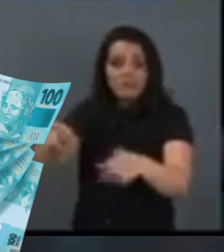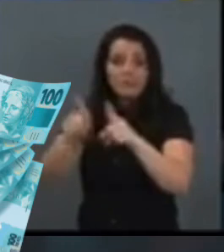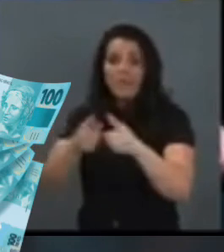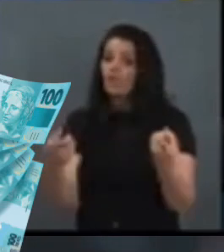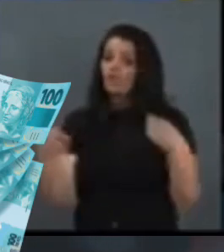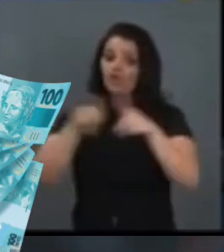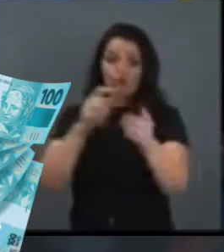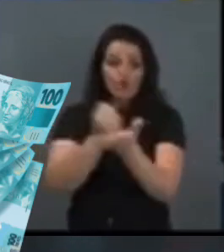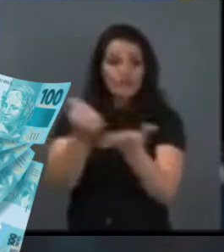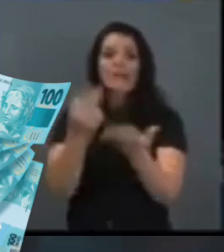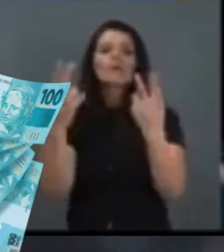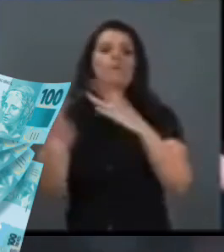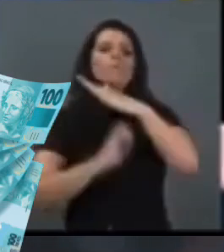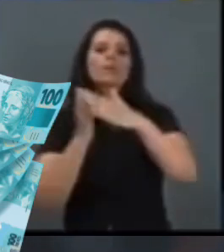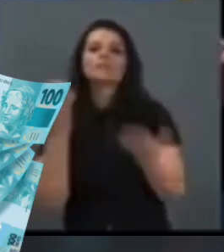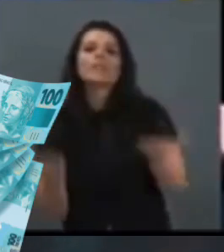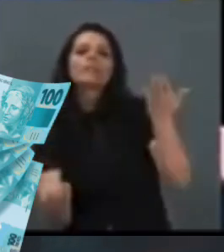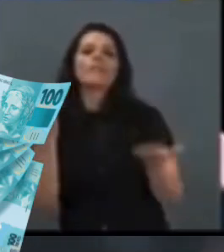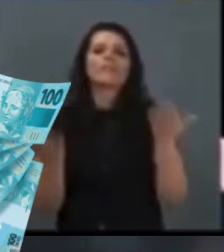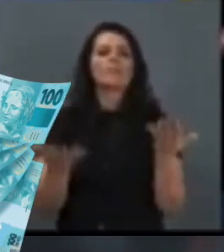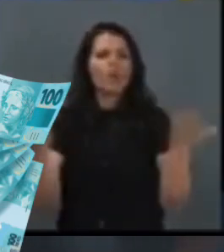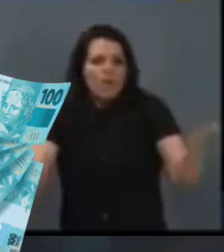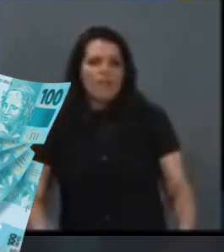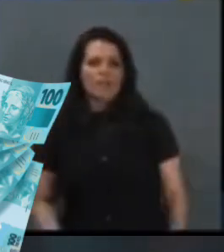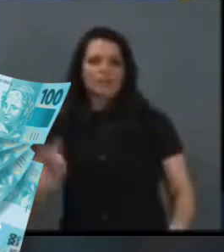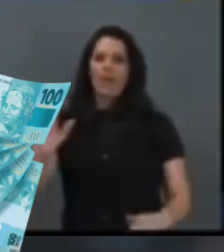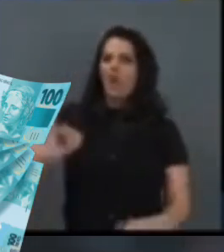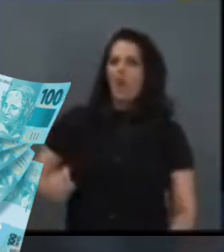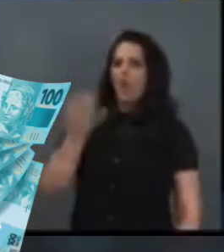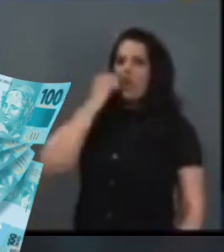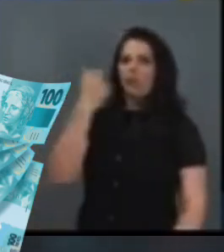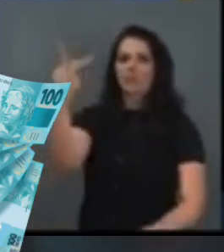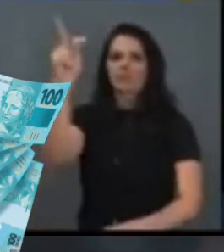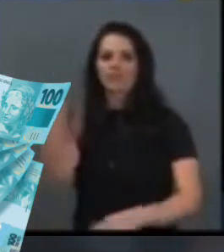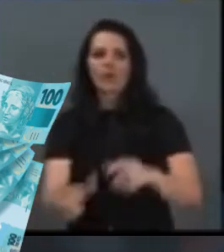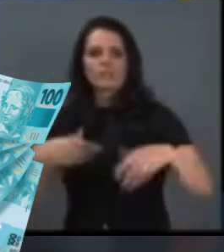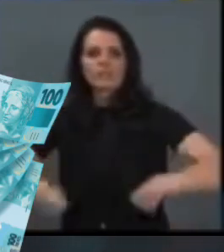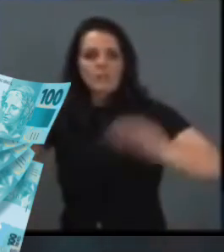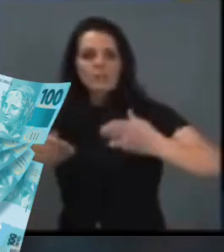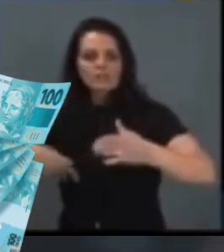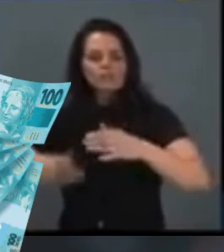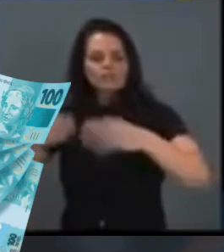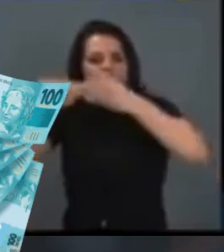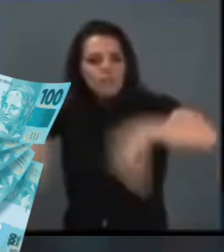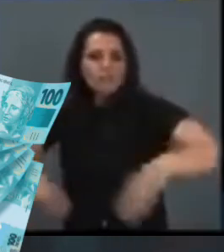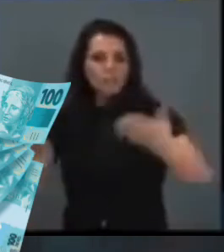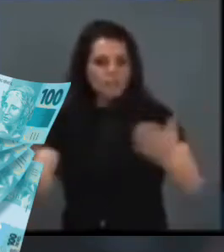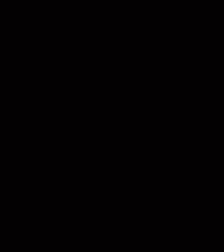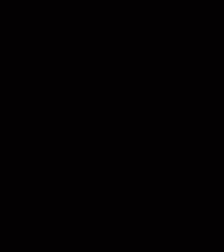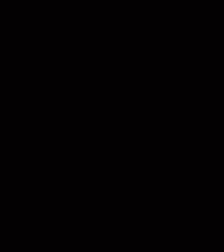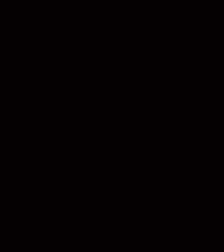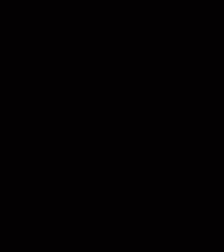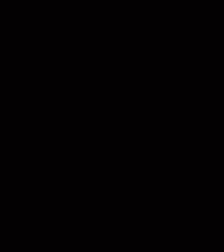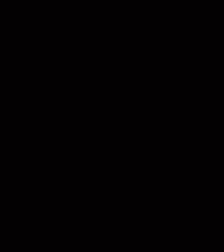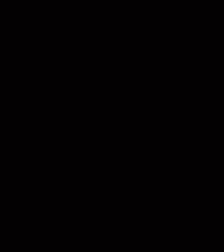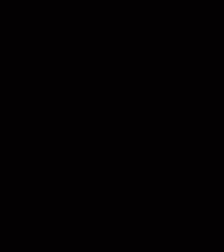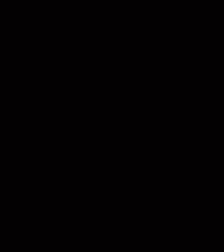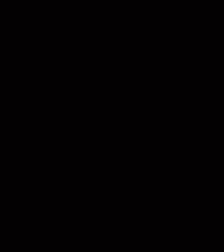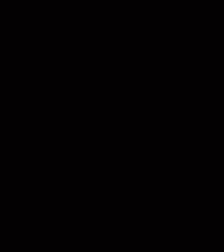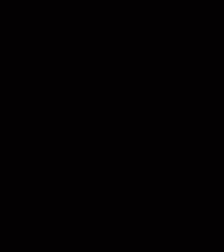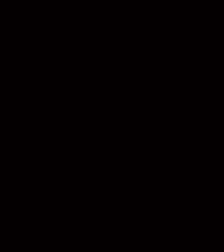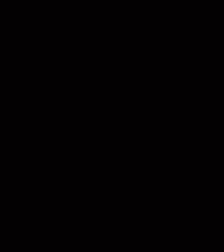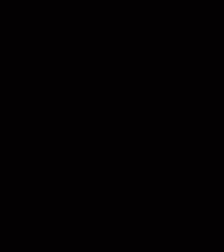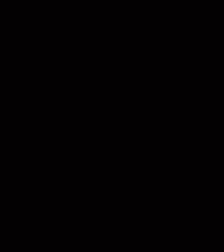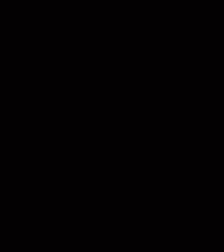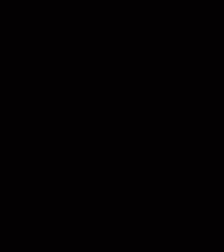tem que ser justa, tem que ser equilibrada. Que sociedade é essa? Que você fica com lucro e o trabalhador só fica com a despesa. Eu queria finalizar, senhor presidente. Olá,